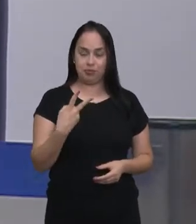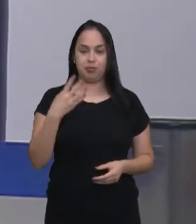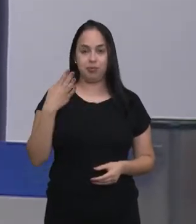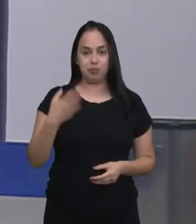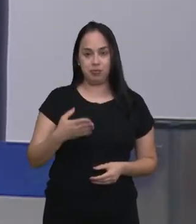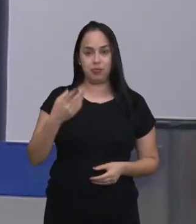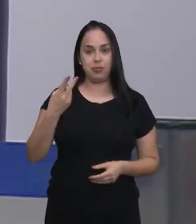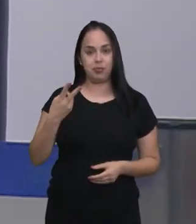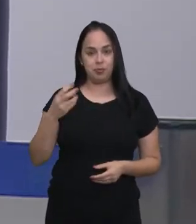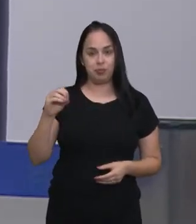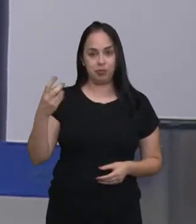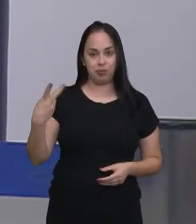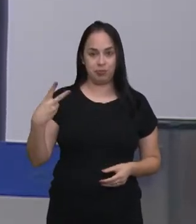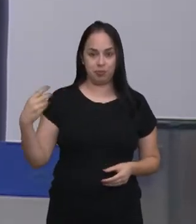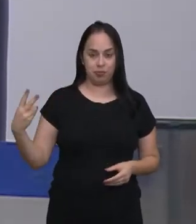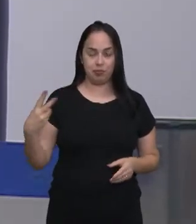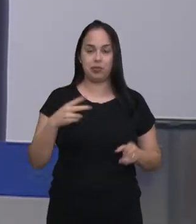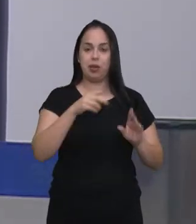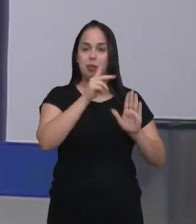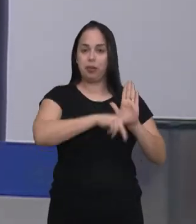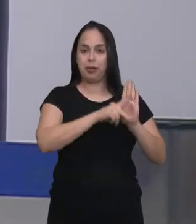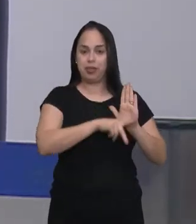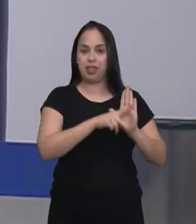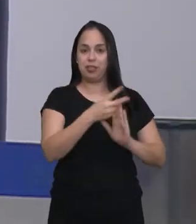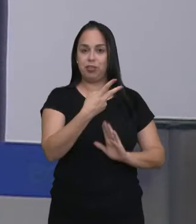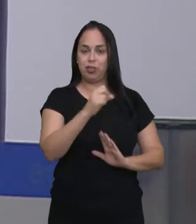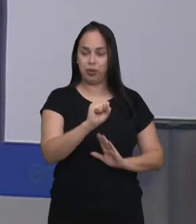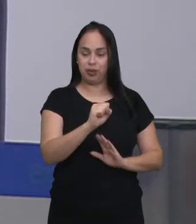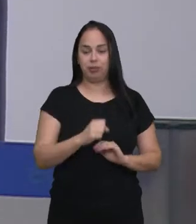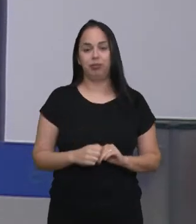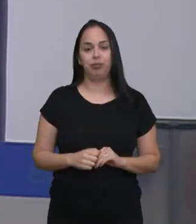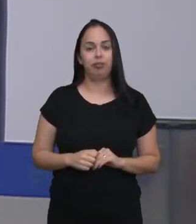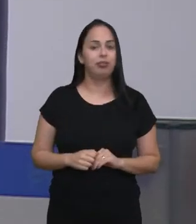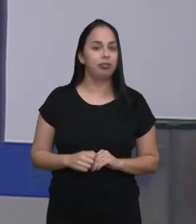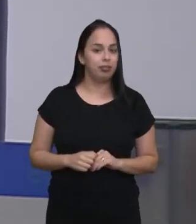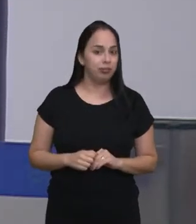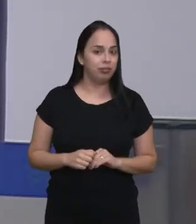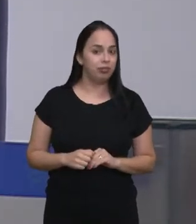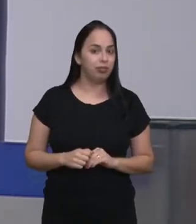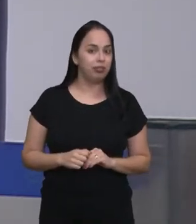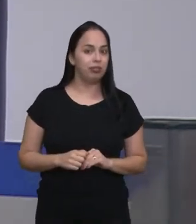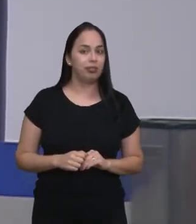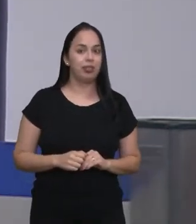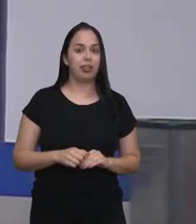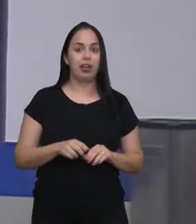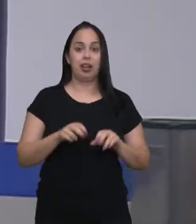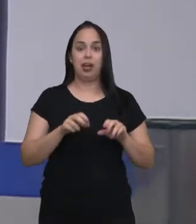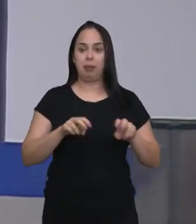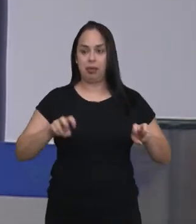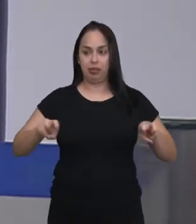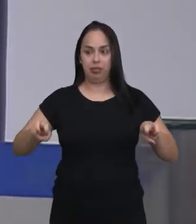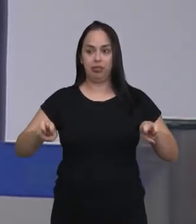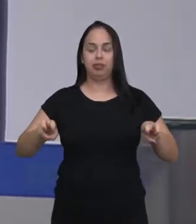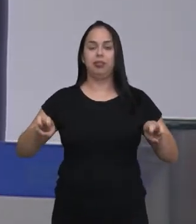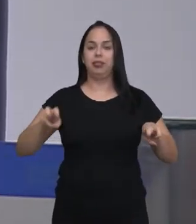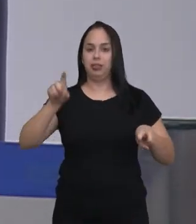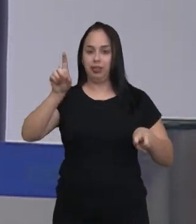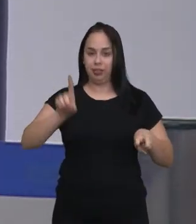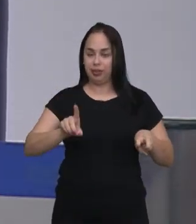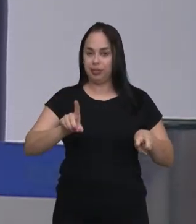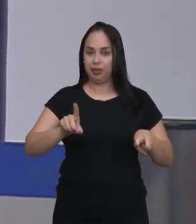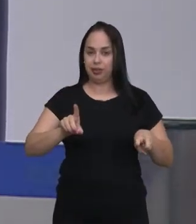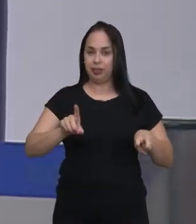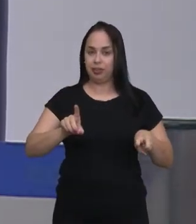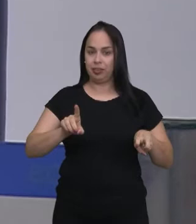1362/2022, projeto de lei número 28/2022. Autoria, mesa diretora, extingue